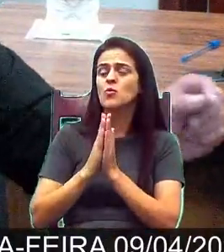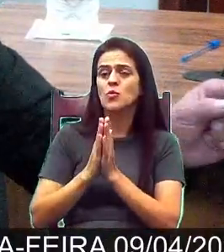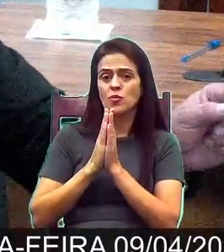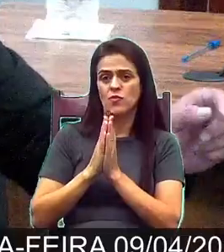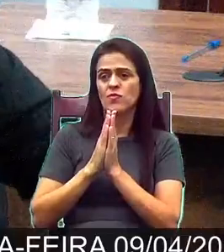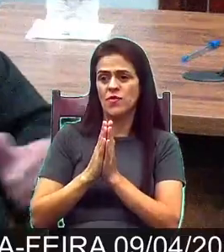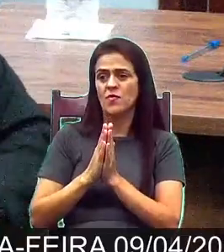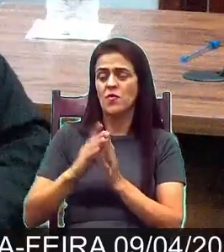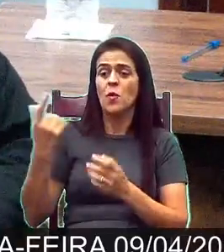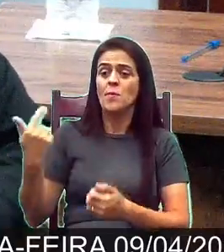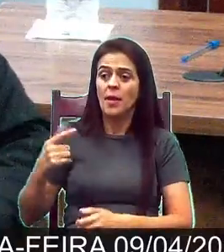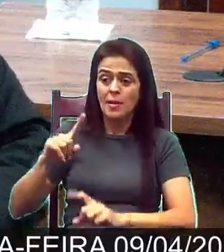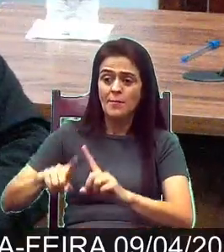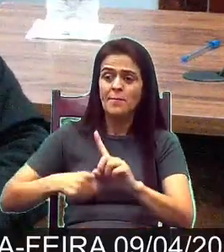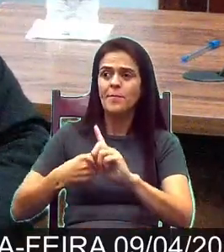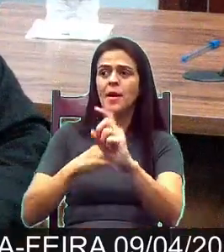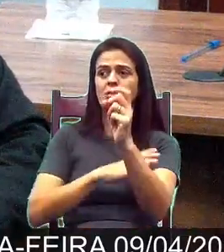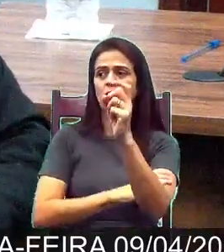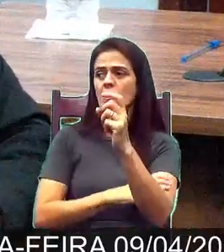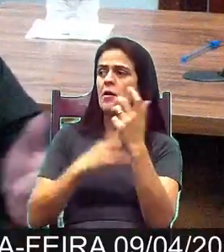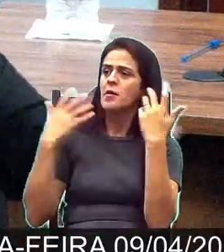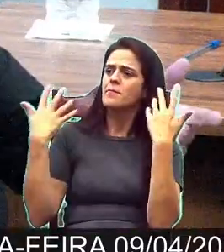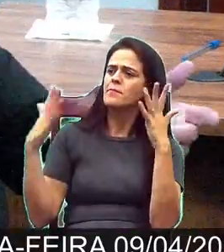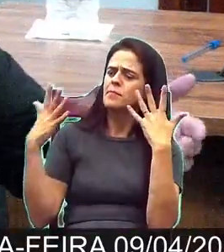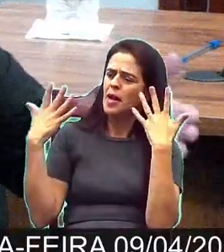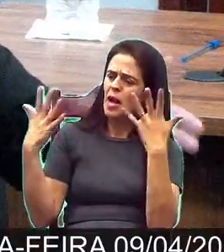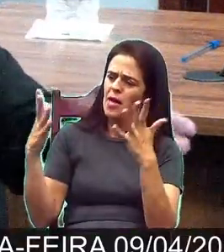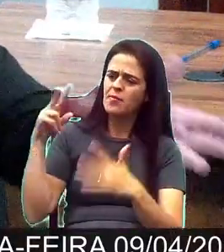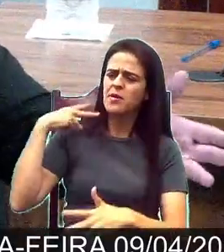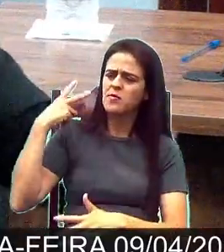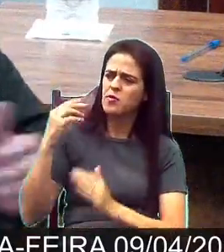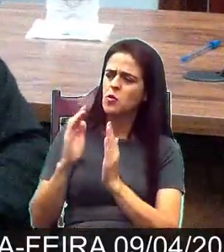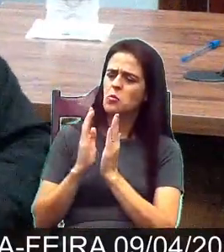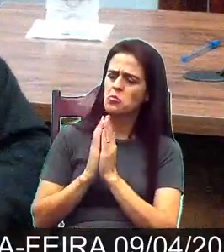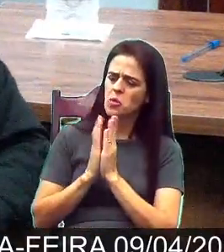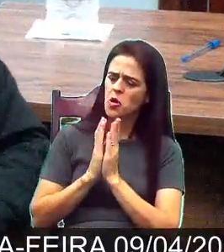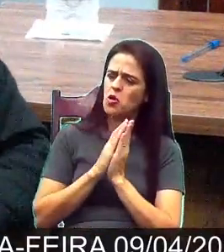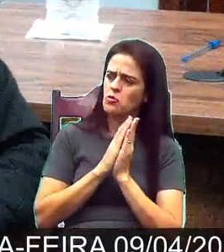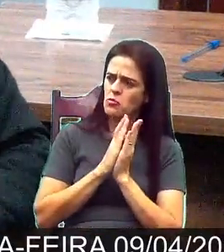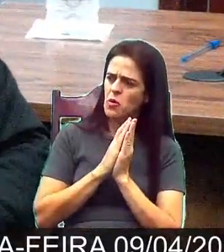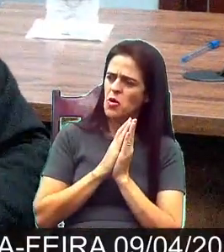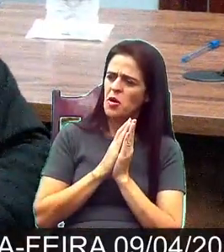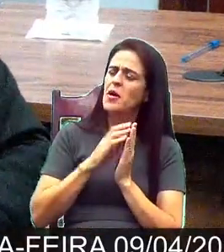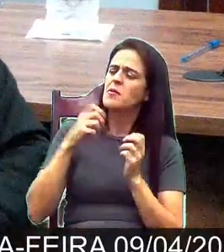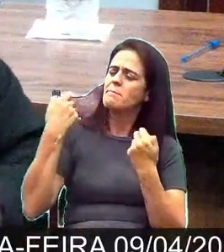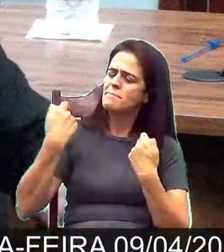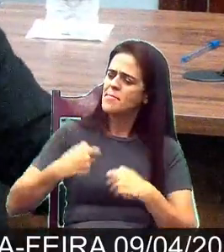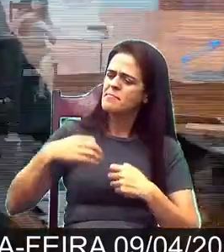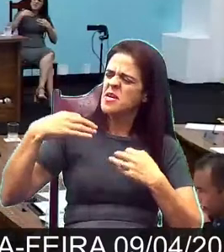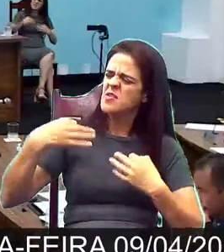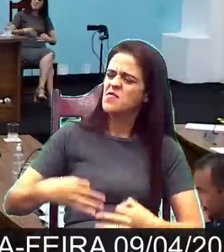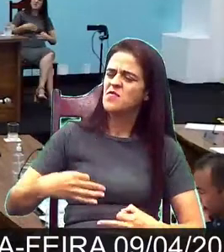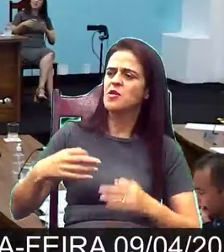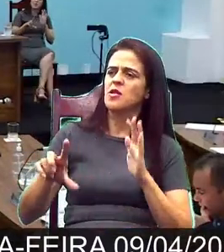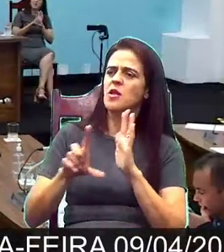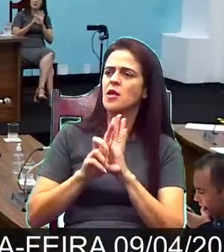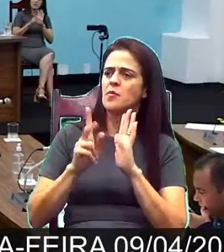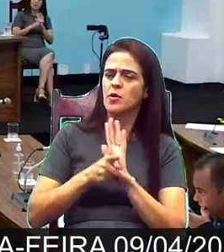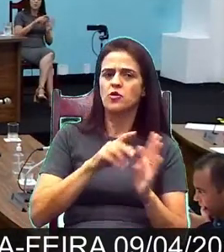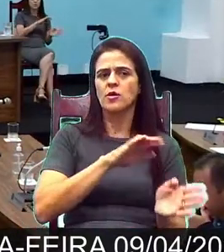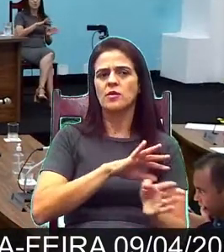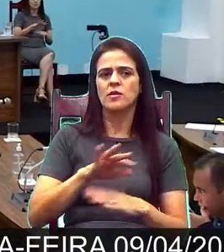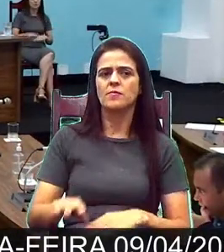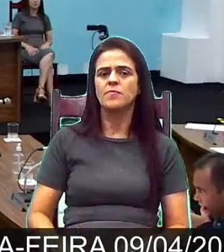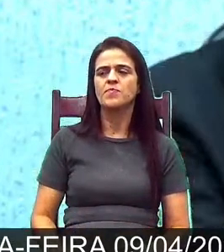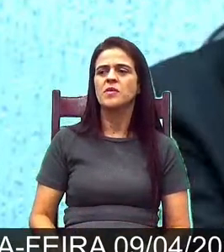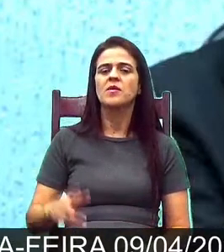bastante pertinente. Parabéns ao meu amigo e grande vereador Luiz Pamonheiro. Parabéns pela propositura. Projeto em